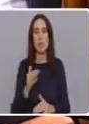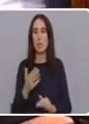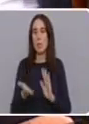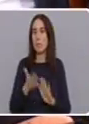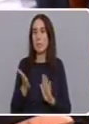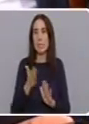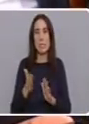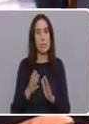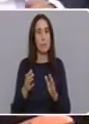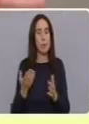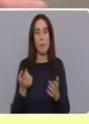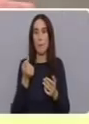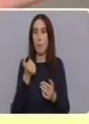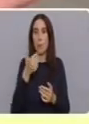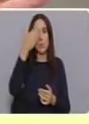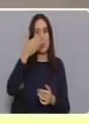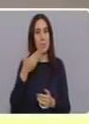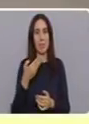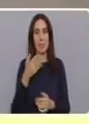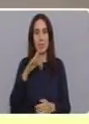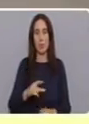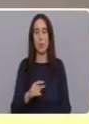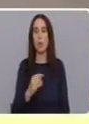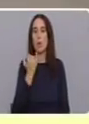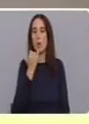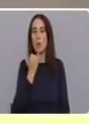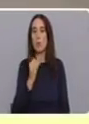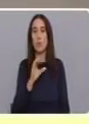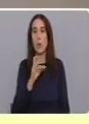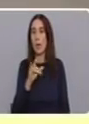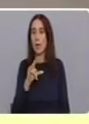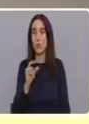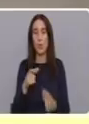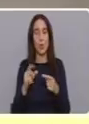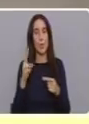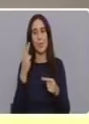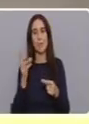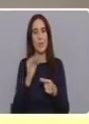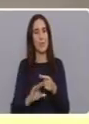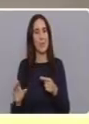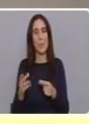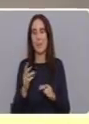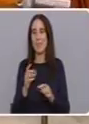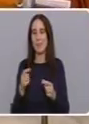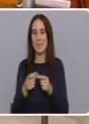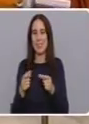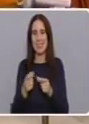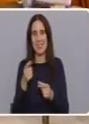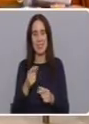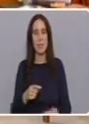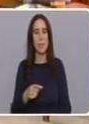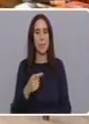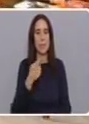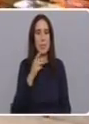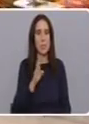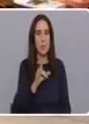já há poucos dias temos já só 7 dias em Lisboa. Olha, no Cai, só lá caem mais 2, só 2 dias. O que é que queres dizer, João? Ia dizer que